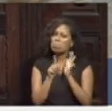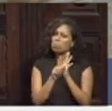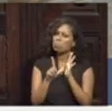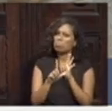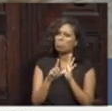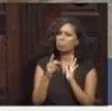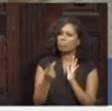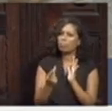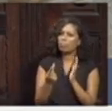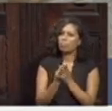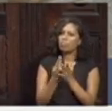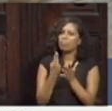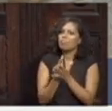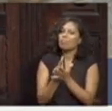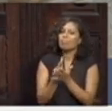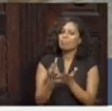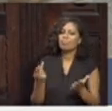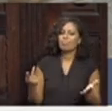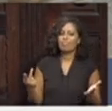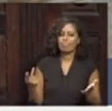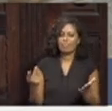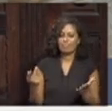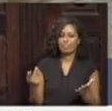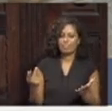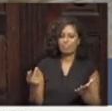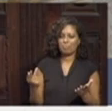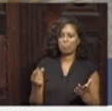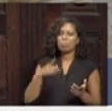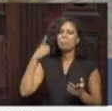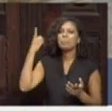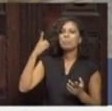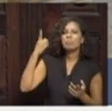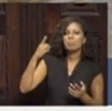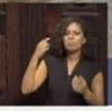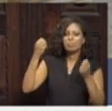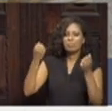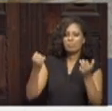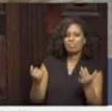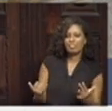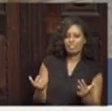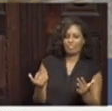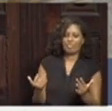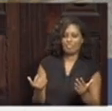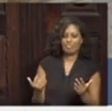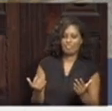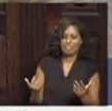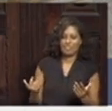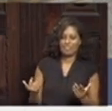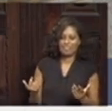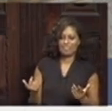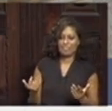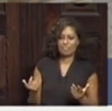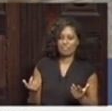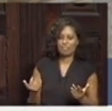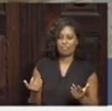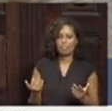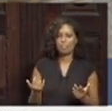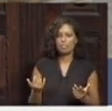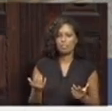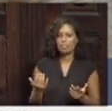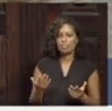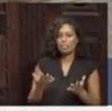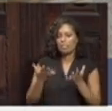está votando? É que fala... Massa asfáltica? De borracha. Pois é, isso que eu estava dizendo para o Luiz Paulo. O Luiz Paulo estava discutindo o seguinte... Mas eu falei para ele